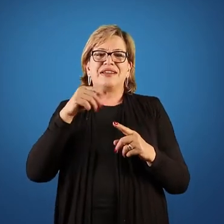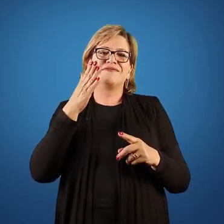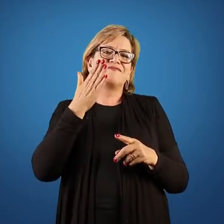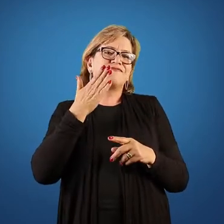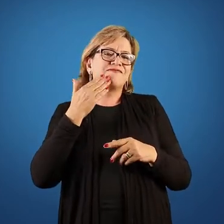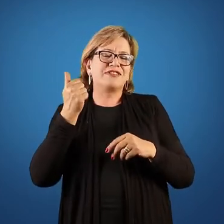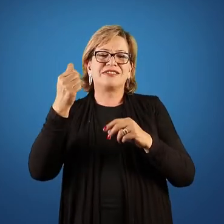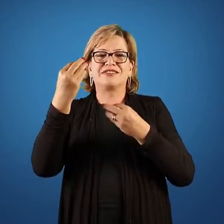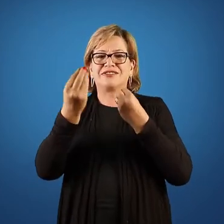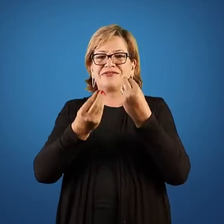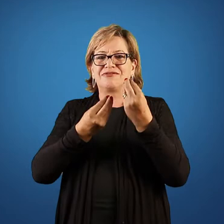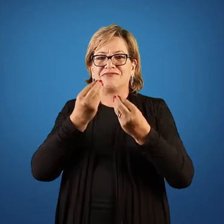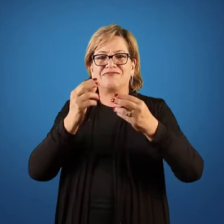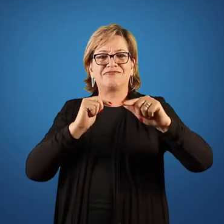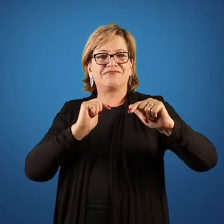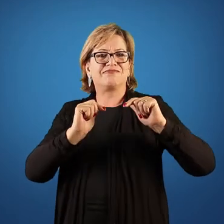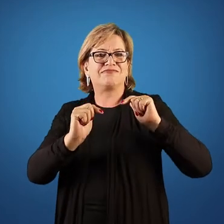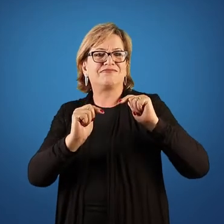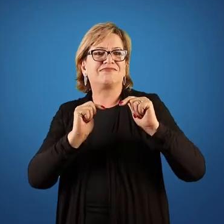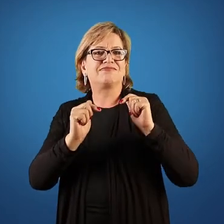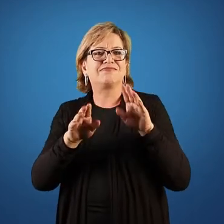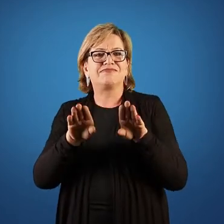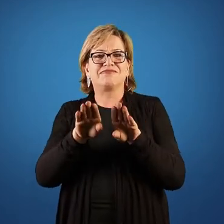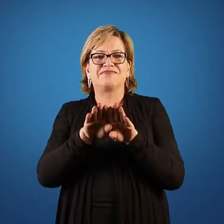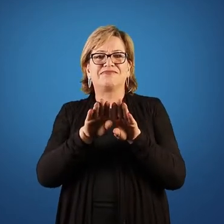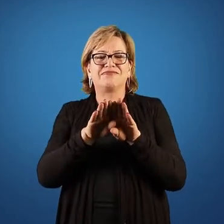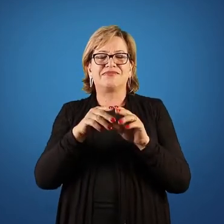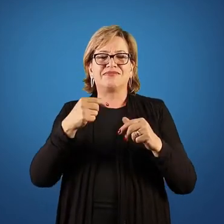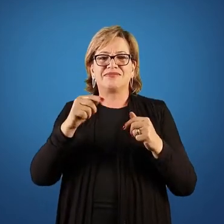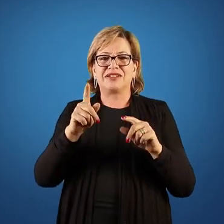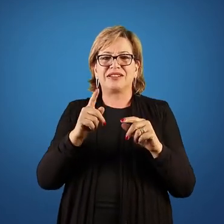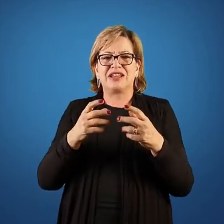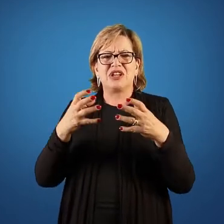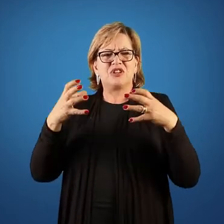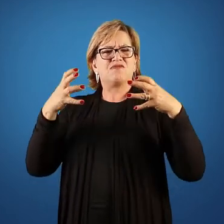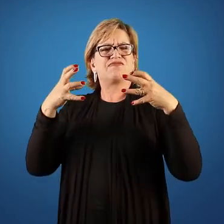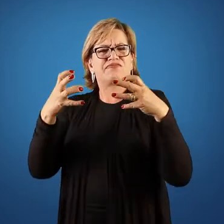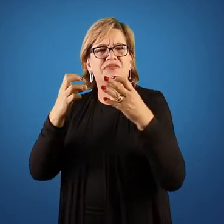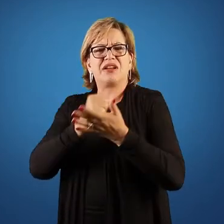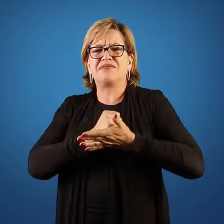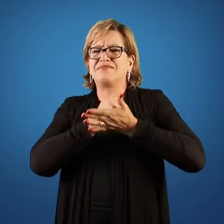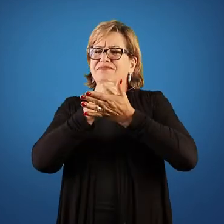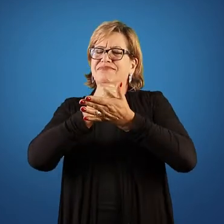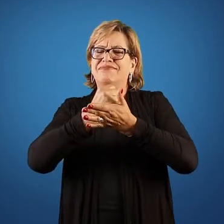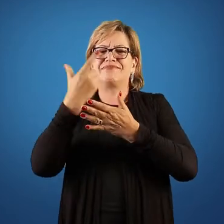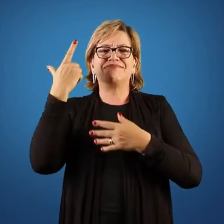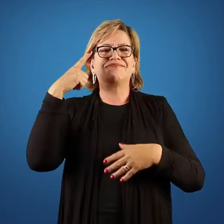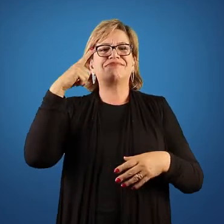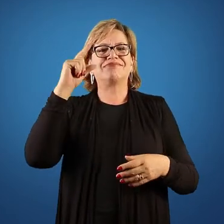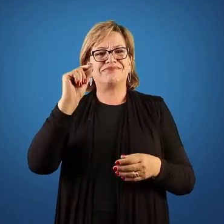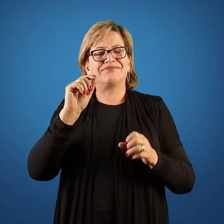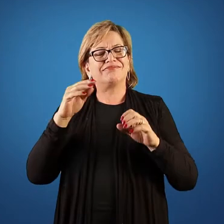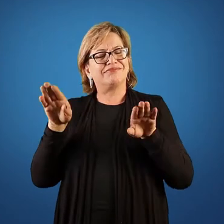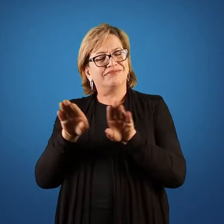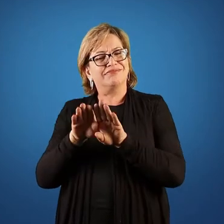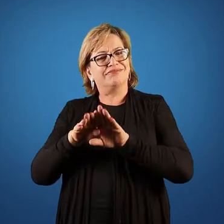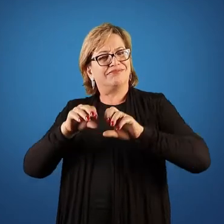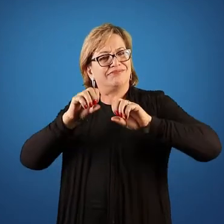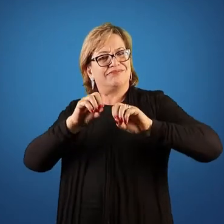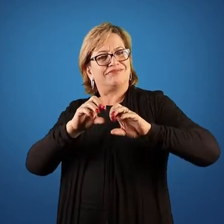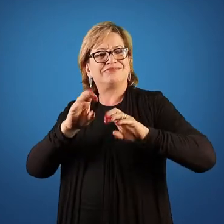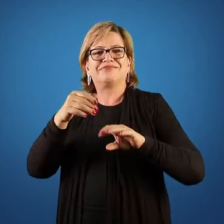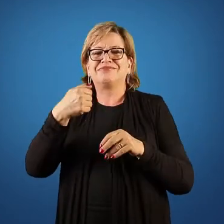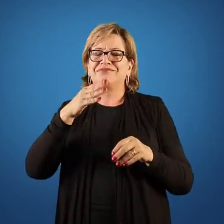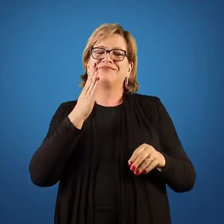facilita todo o nosso trabalho, facilita, a gente consegue segurar, consegue dar mais apoio para o aluno, consegue ensinar com